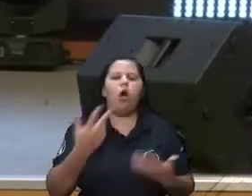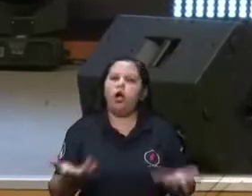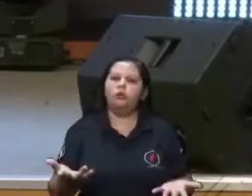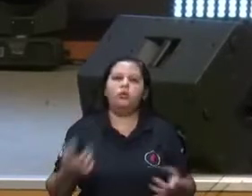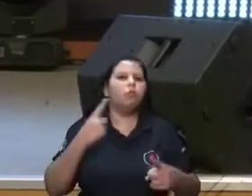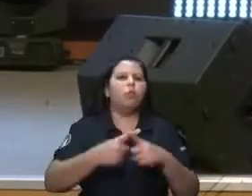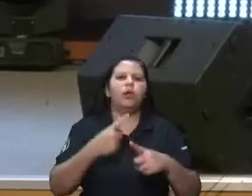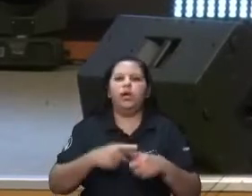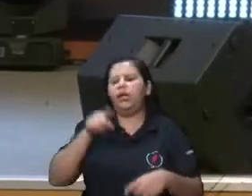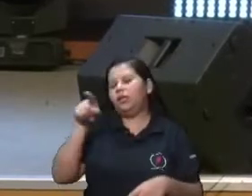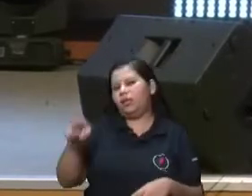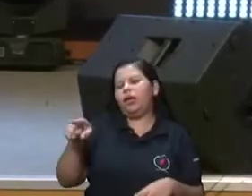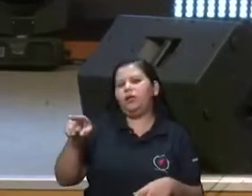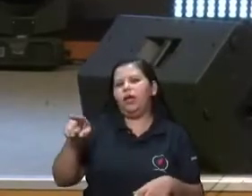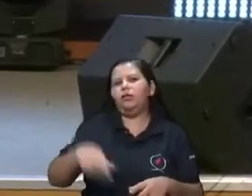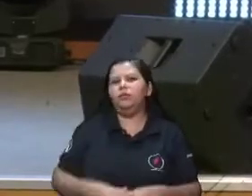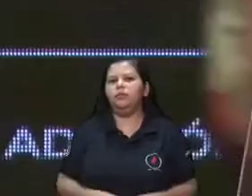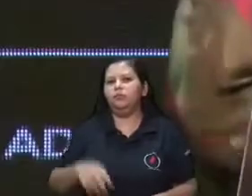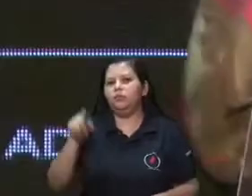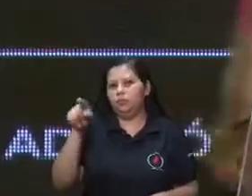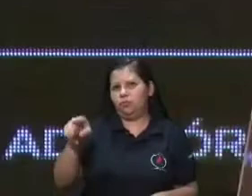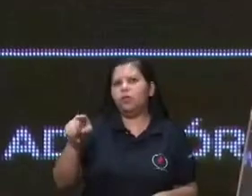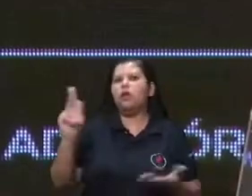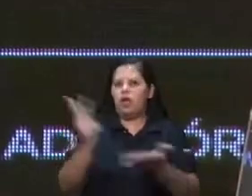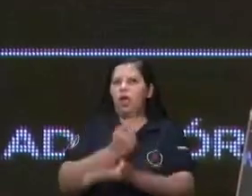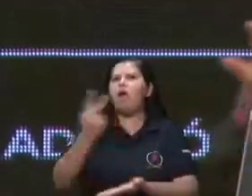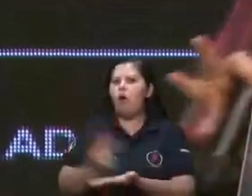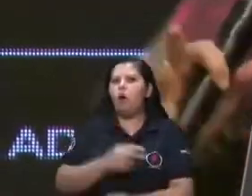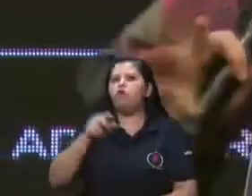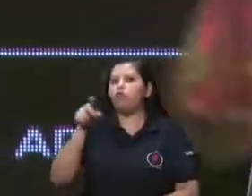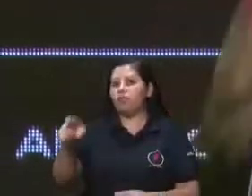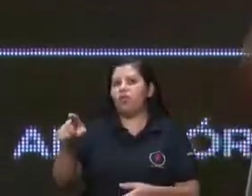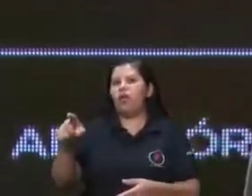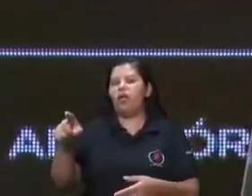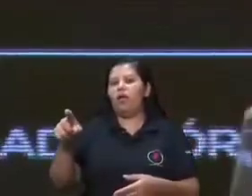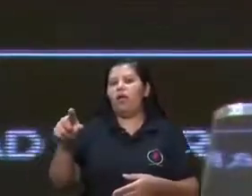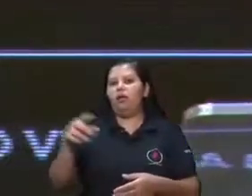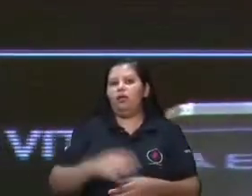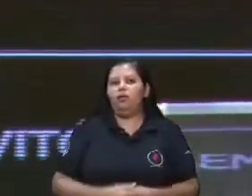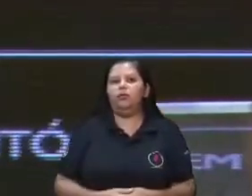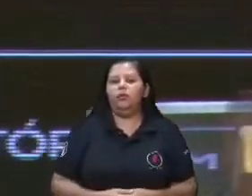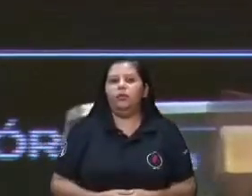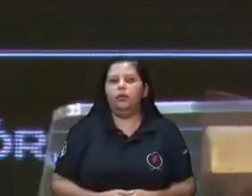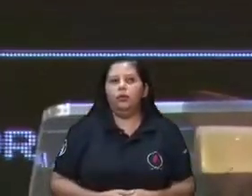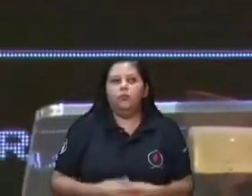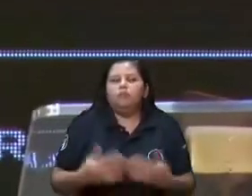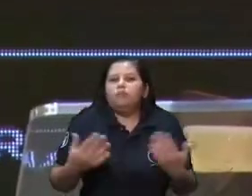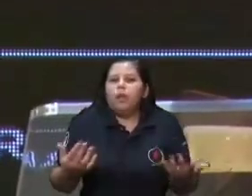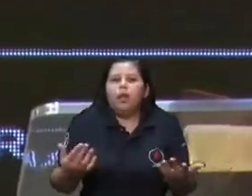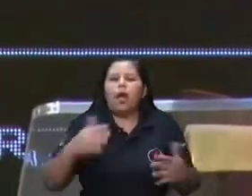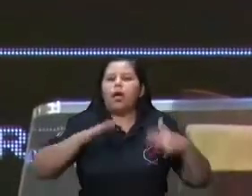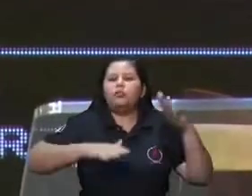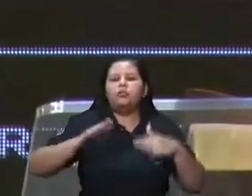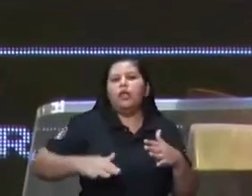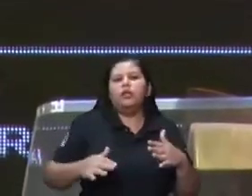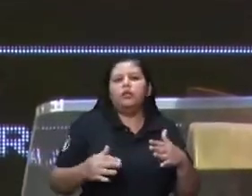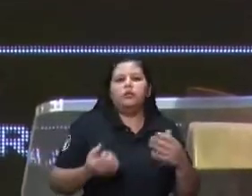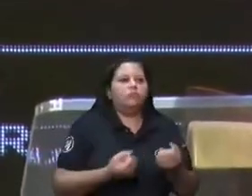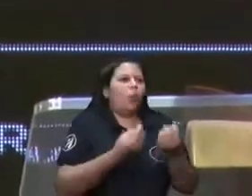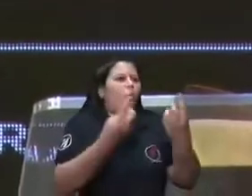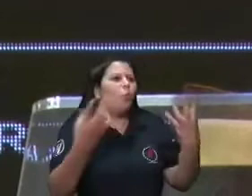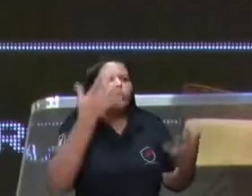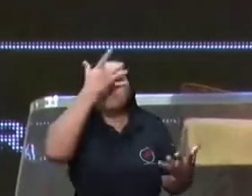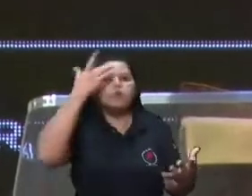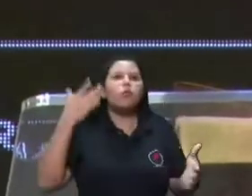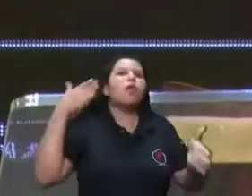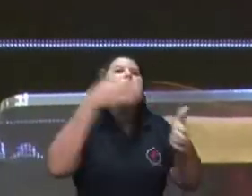errou. Perceba que pessoas limitadas olham para o nosso passado e dizem: